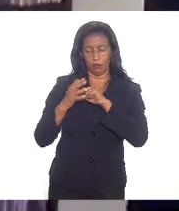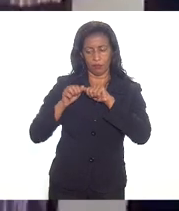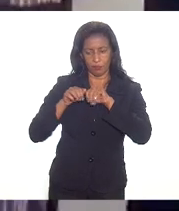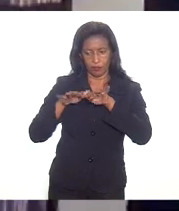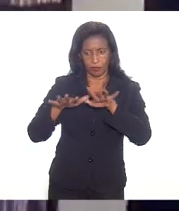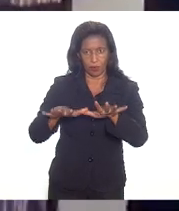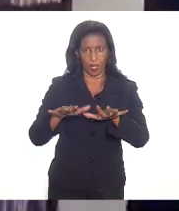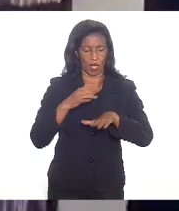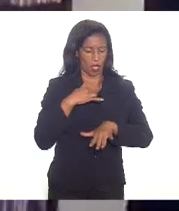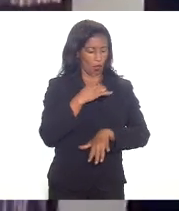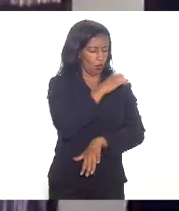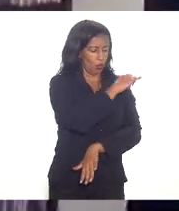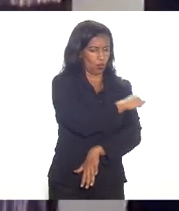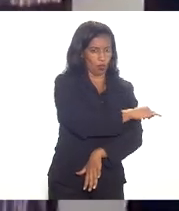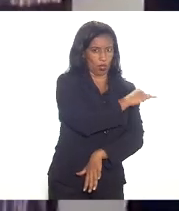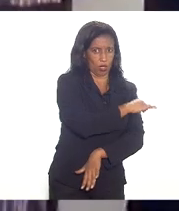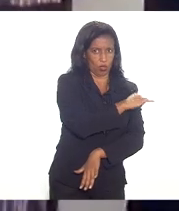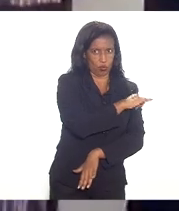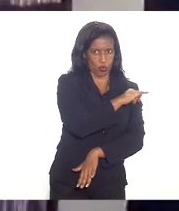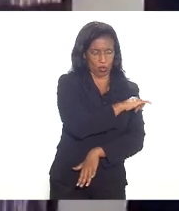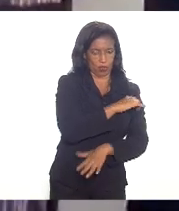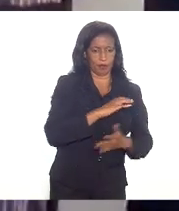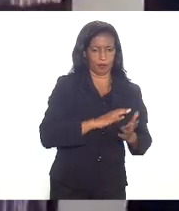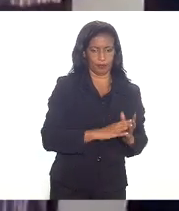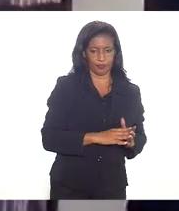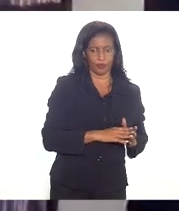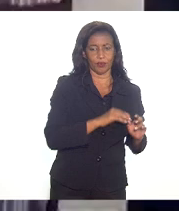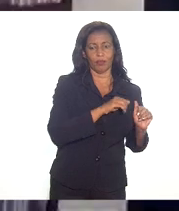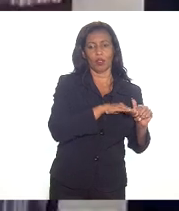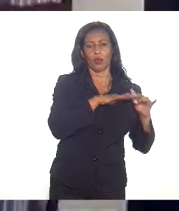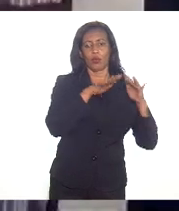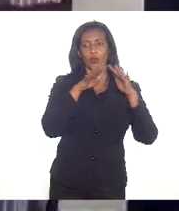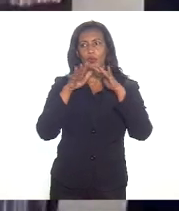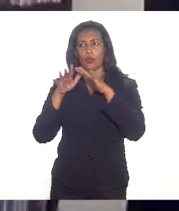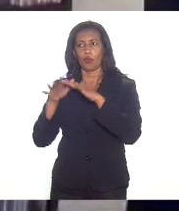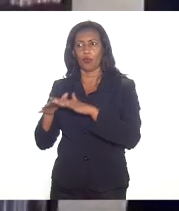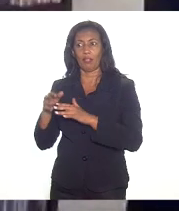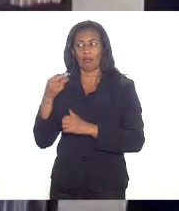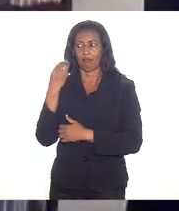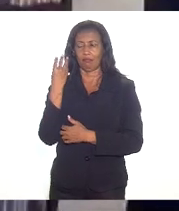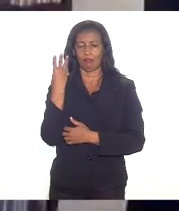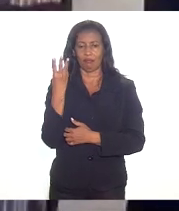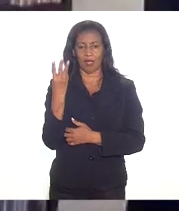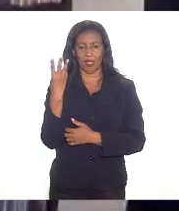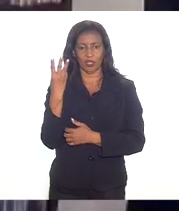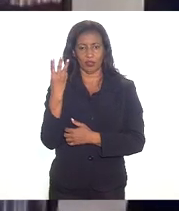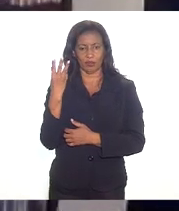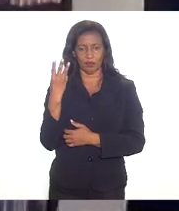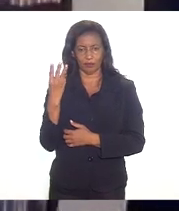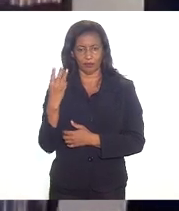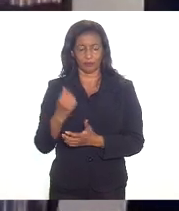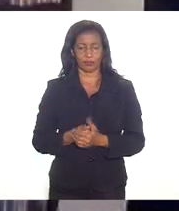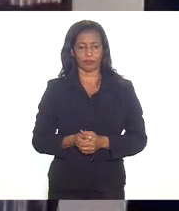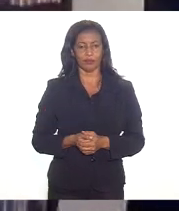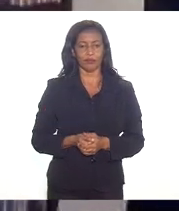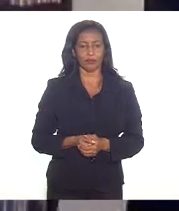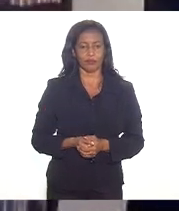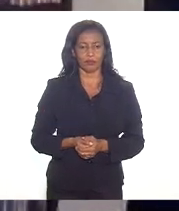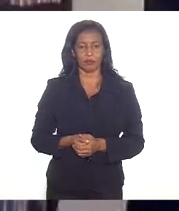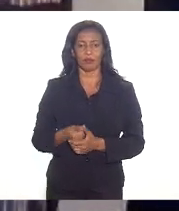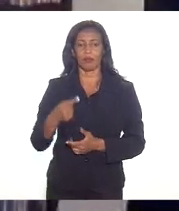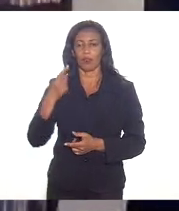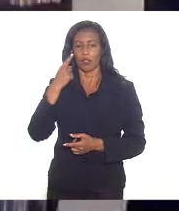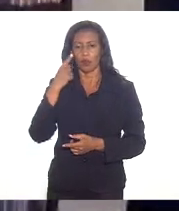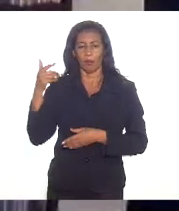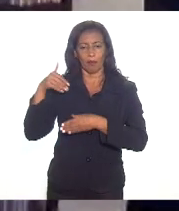Rio de Janeiro. Daqui eu só fui no Rio de Janeiro três vezes. uma para presidir uma sessão, outra para